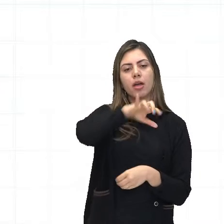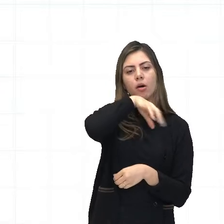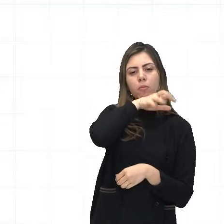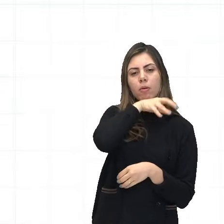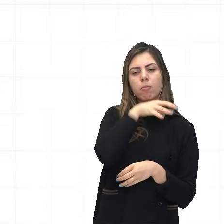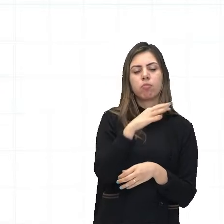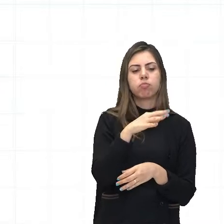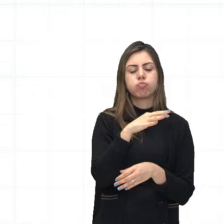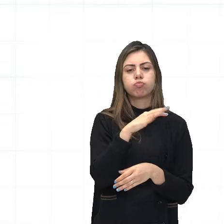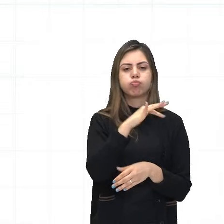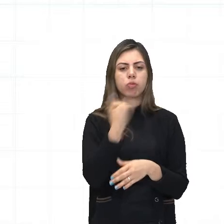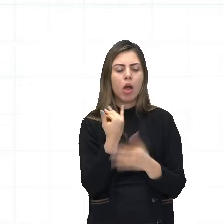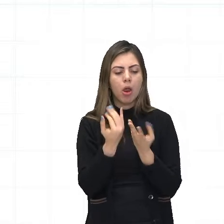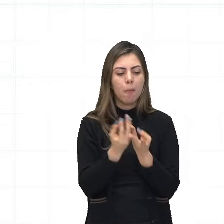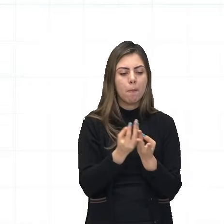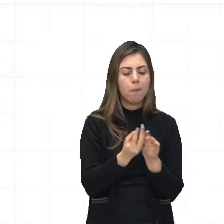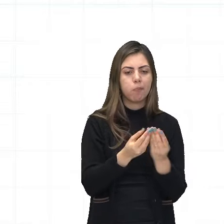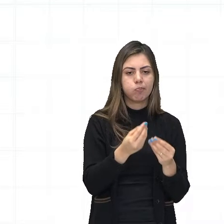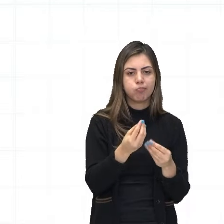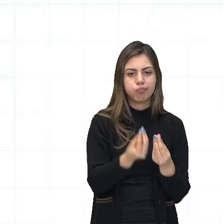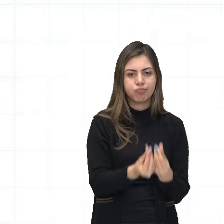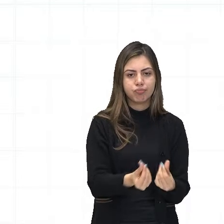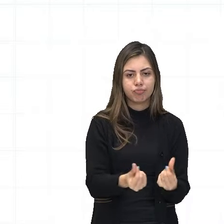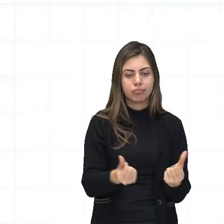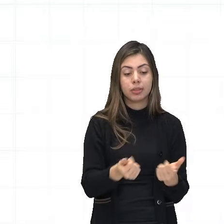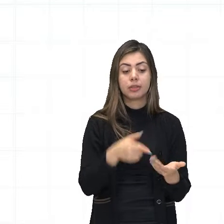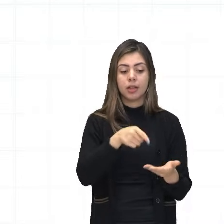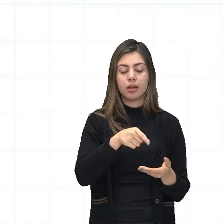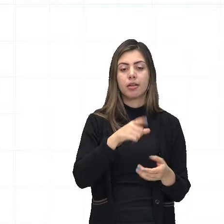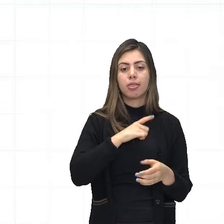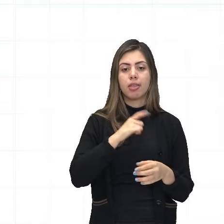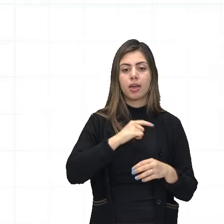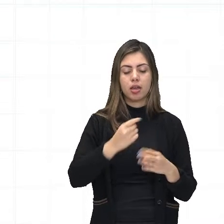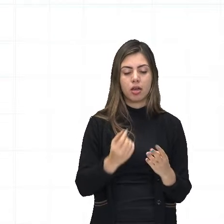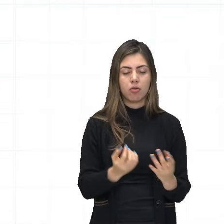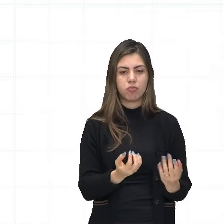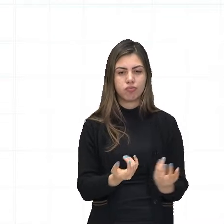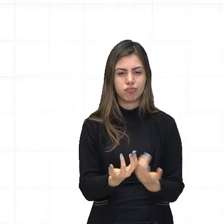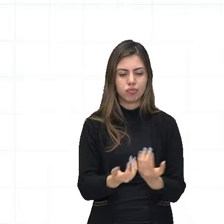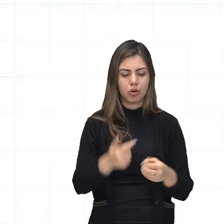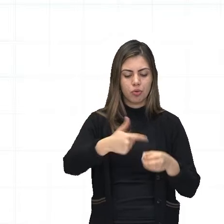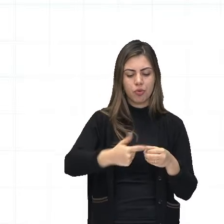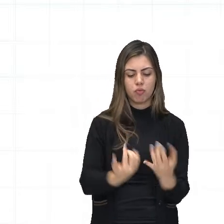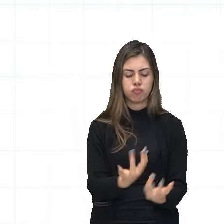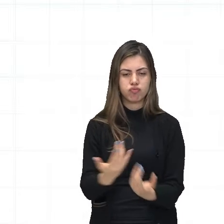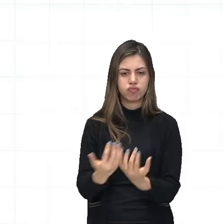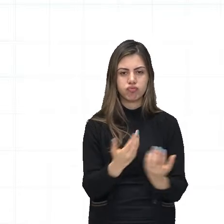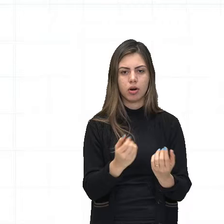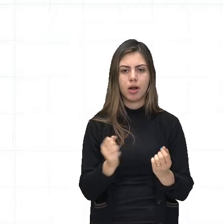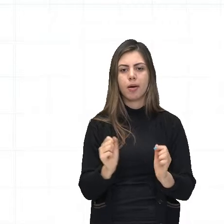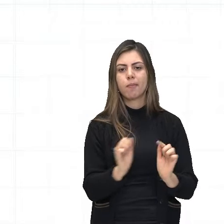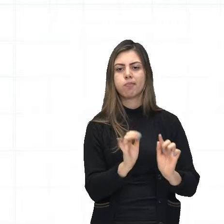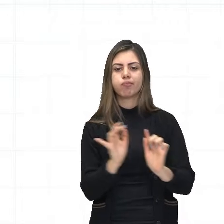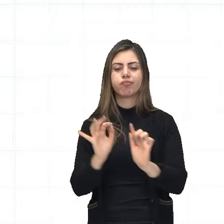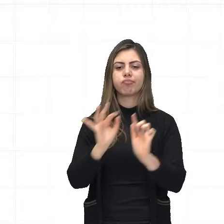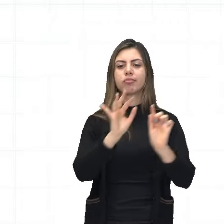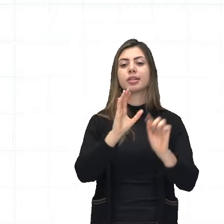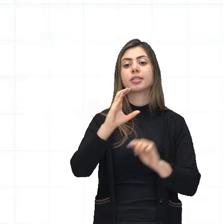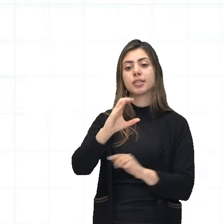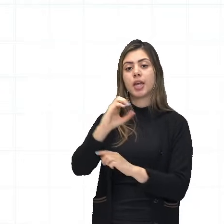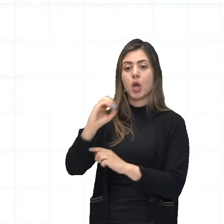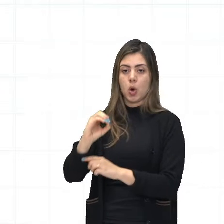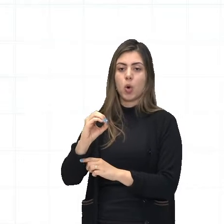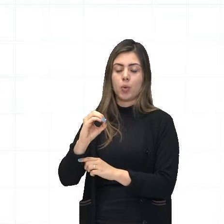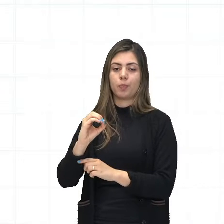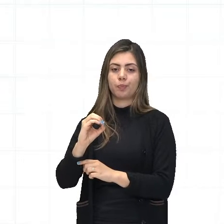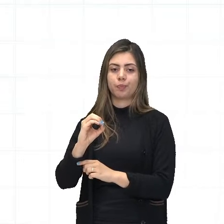orgânicos que, quando queimados, liberam gás carbônico, né? Lembrando aí, ó, que